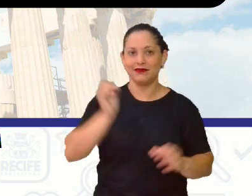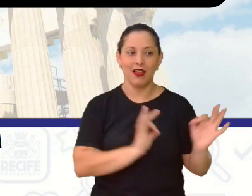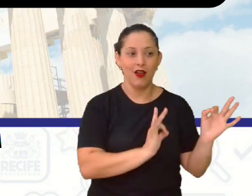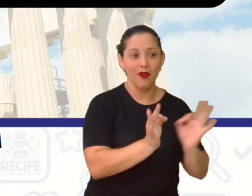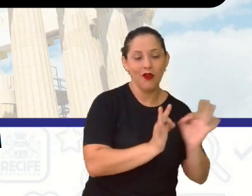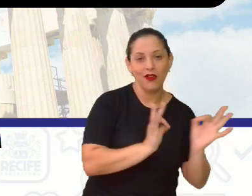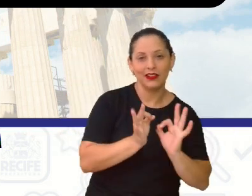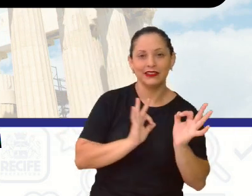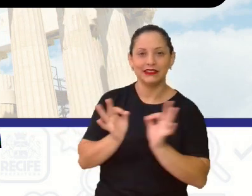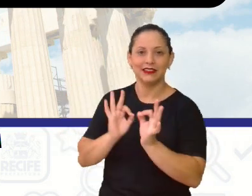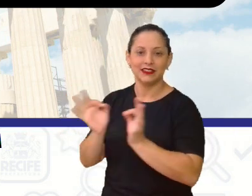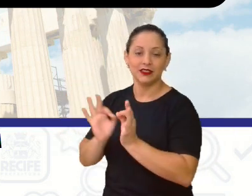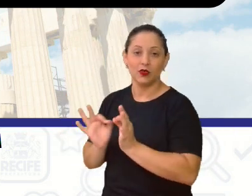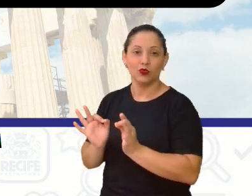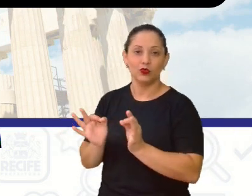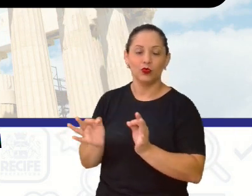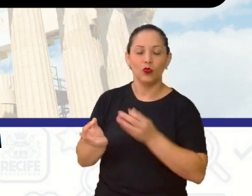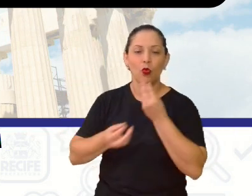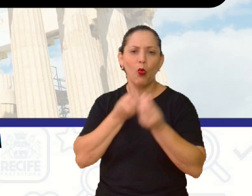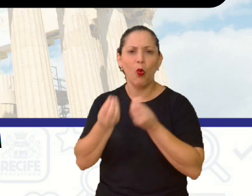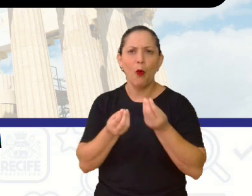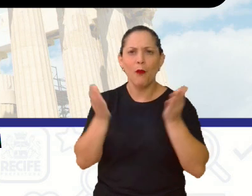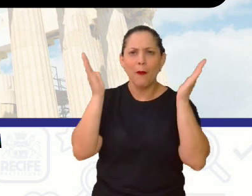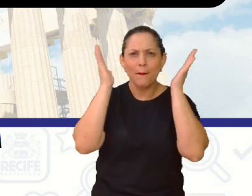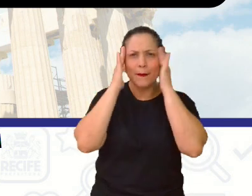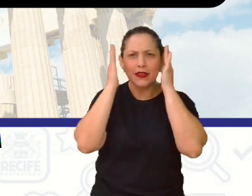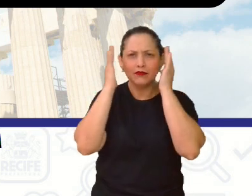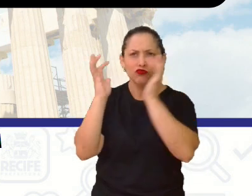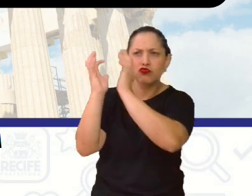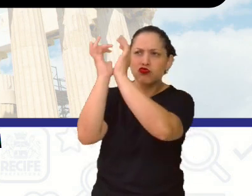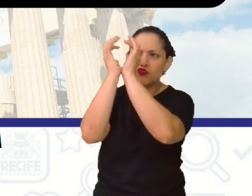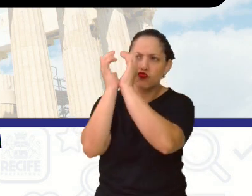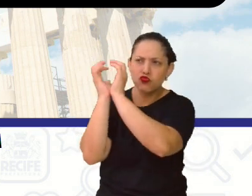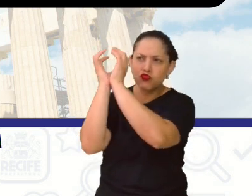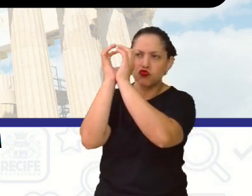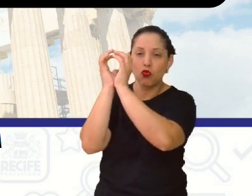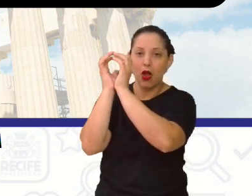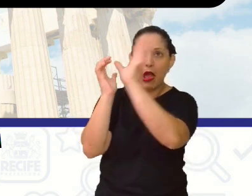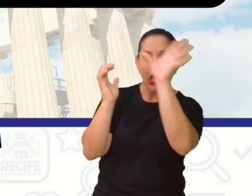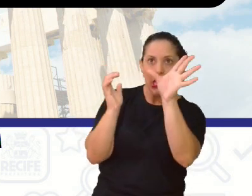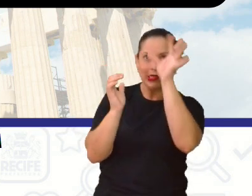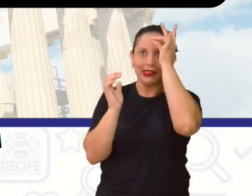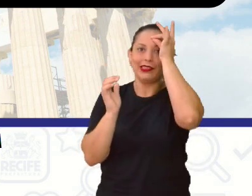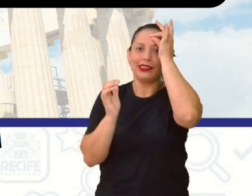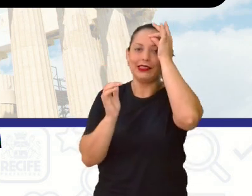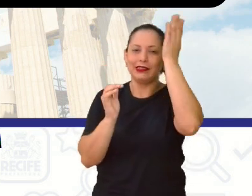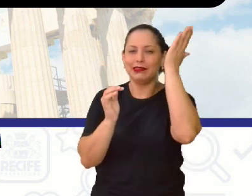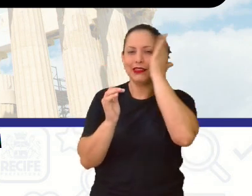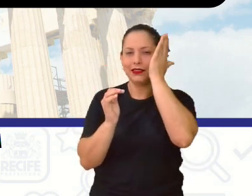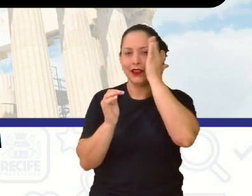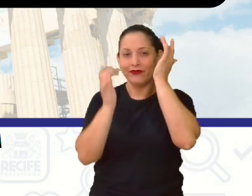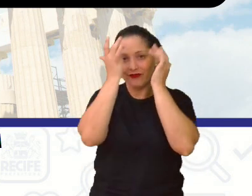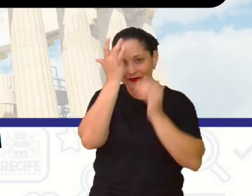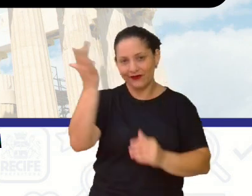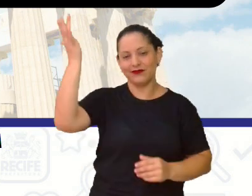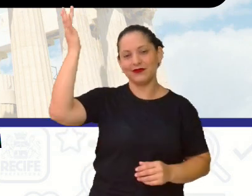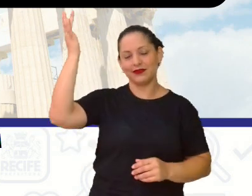né, do tempo, né, na nossa cabeça. Então, essas divisões, elas são muito mais